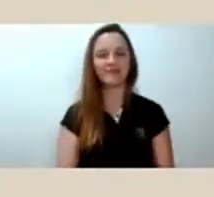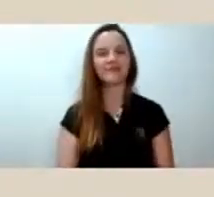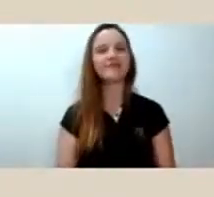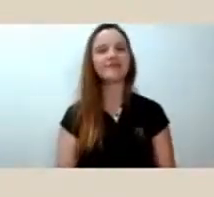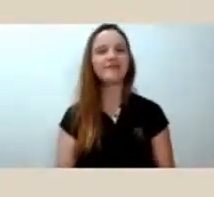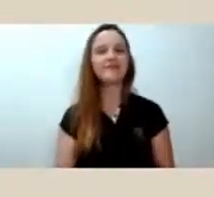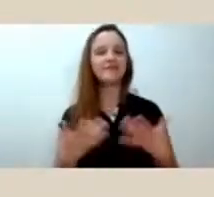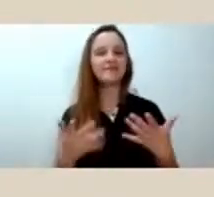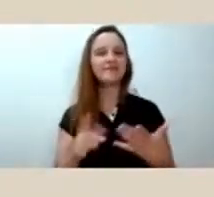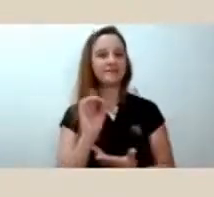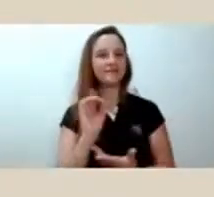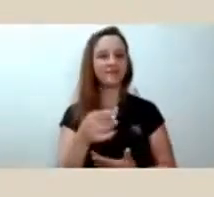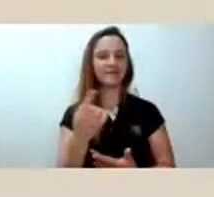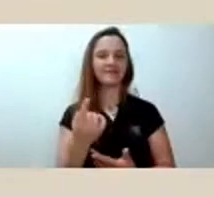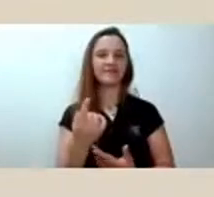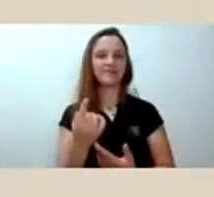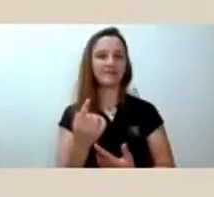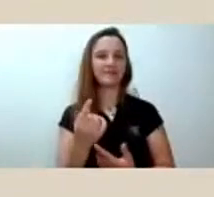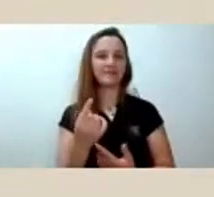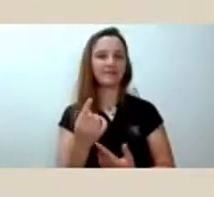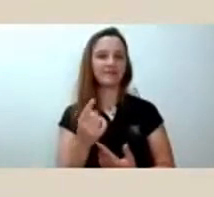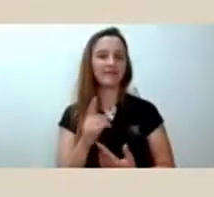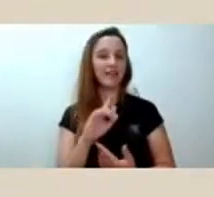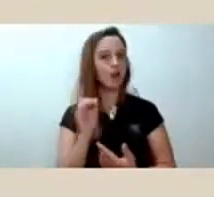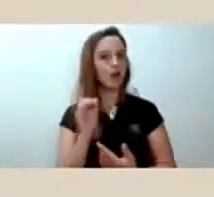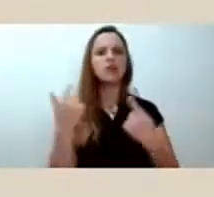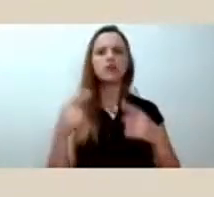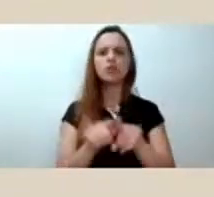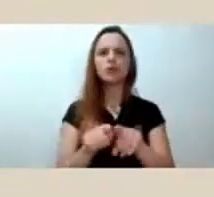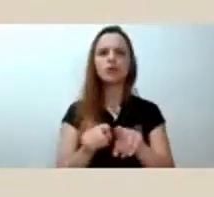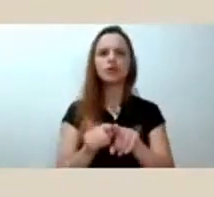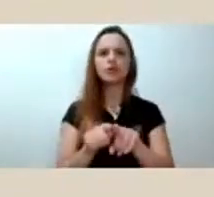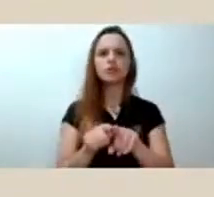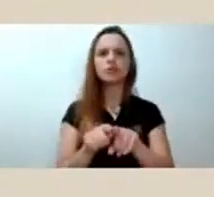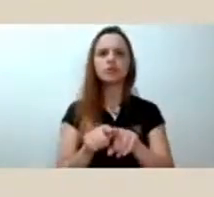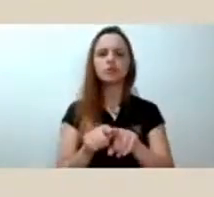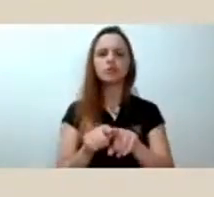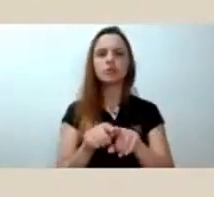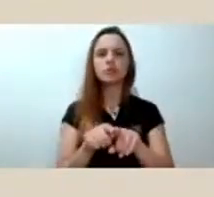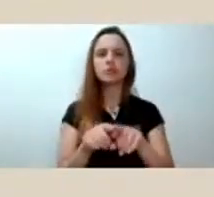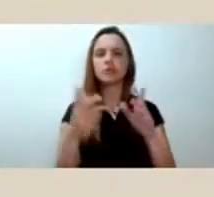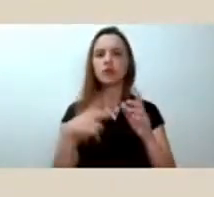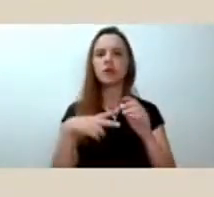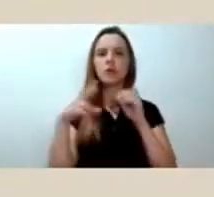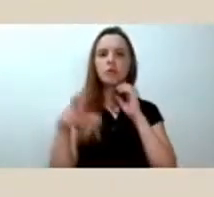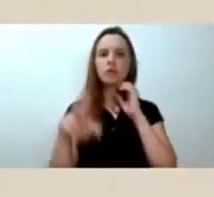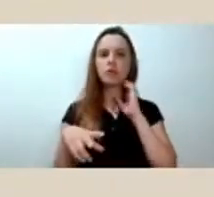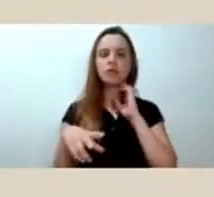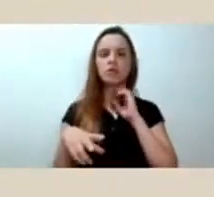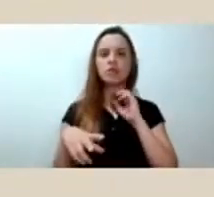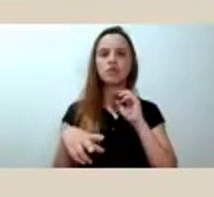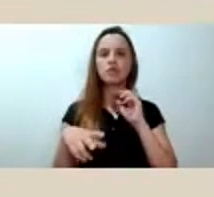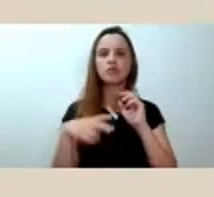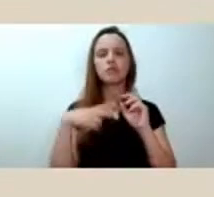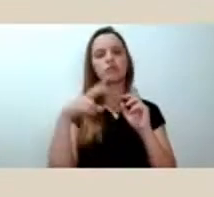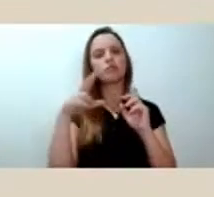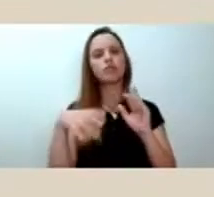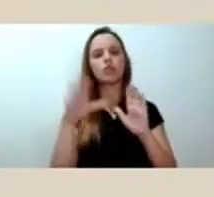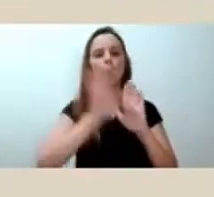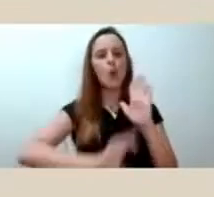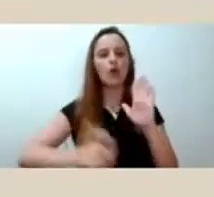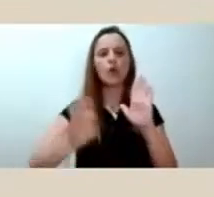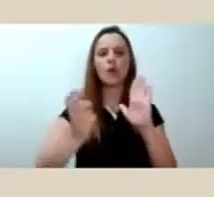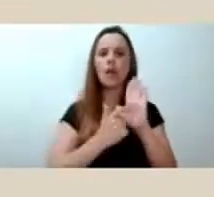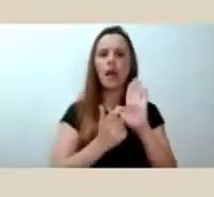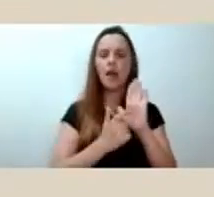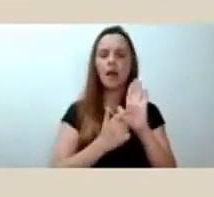we decolonize the curriculum in Portuguese schools, especially in history?